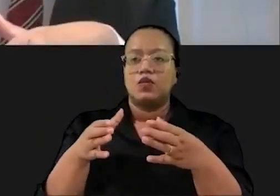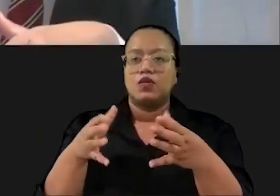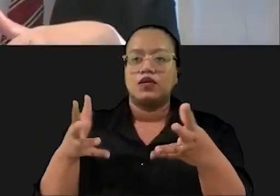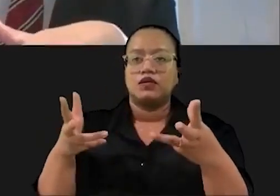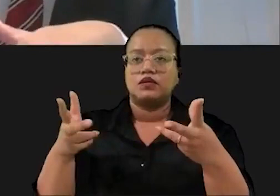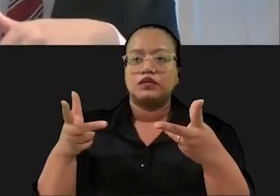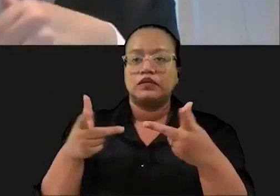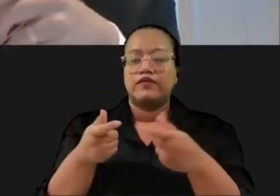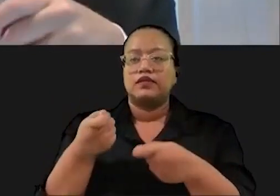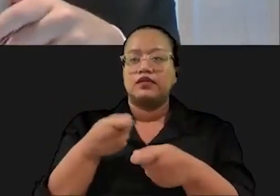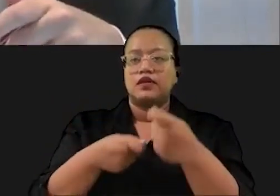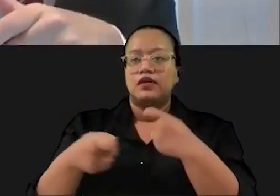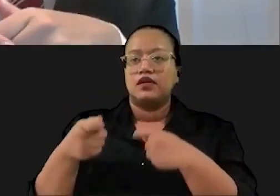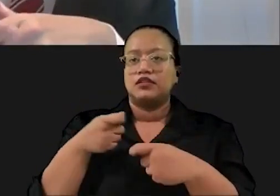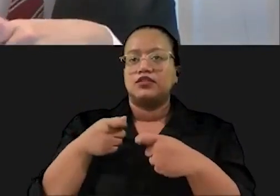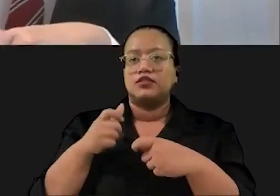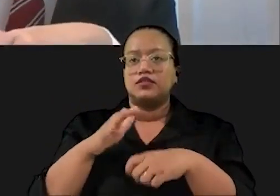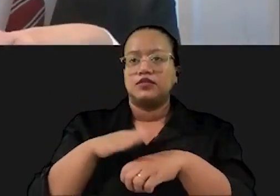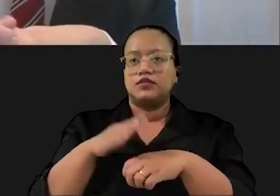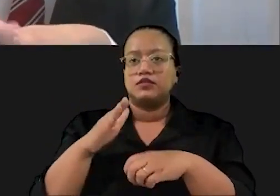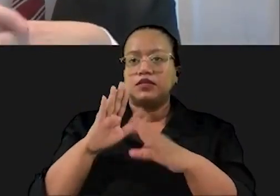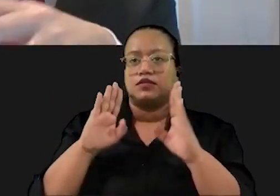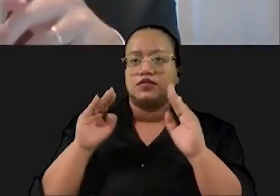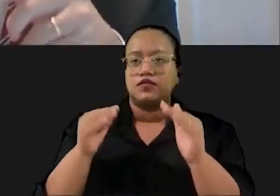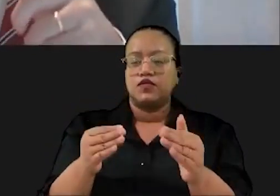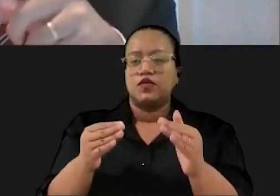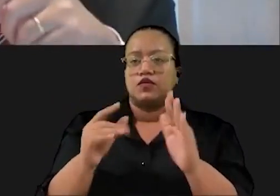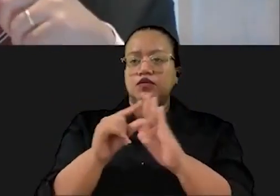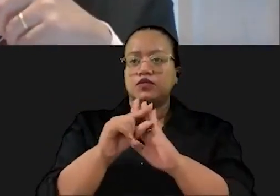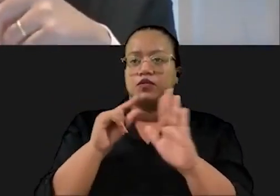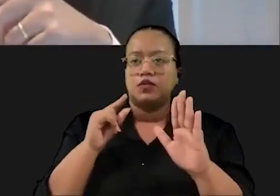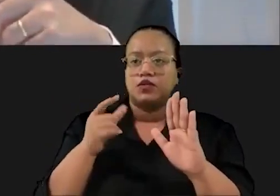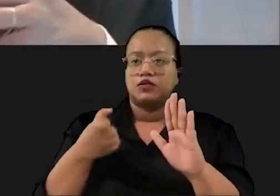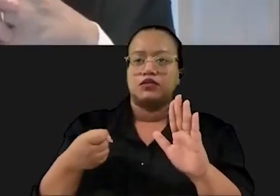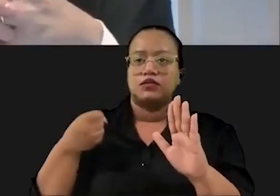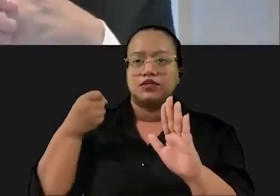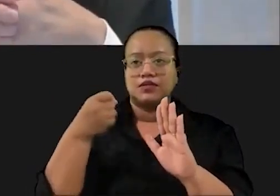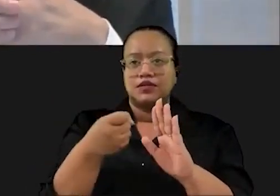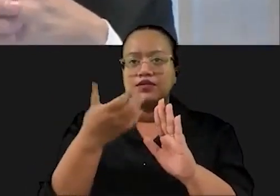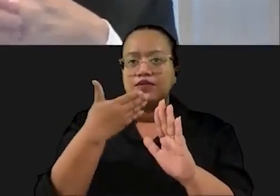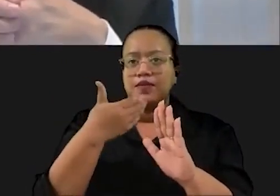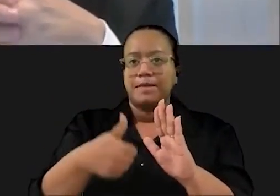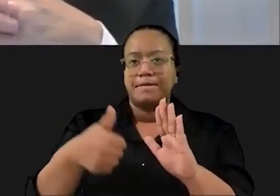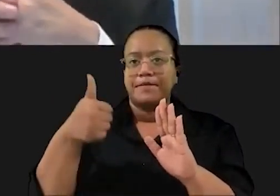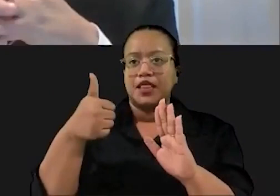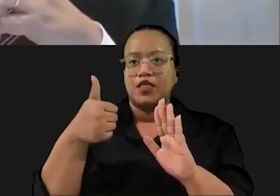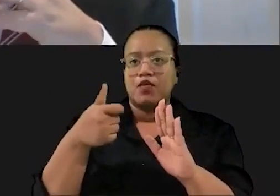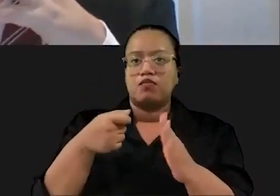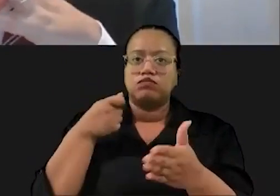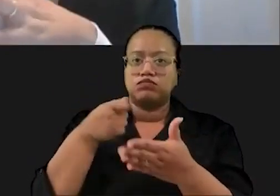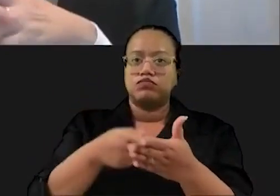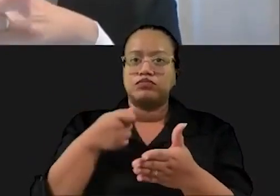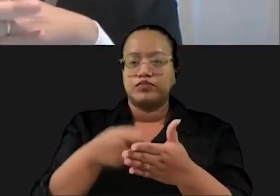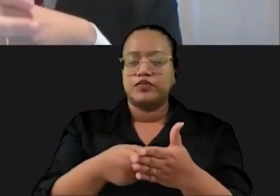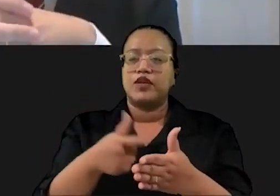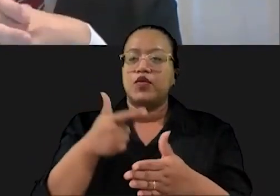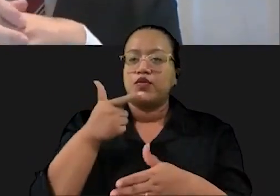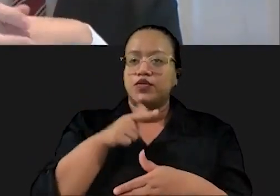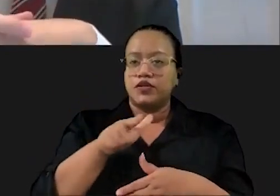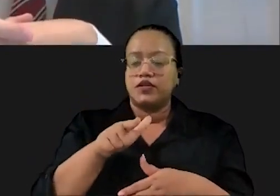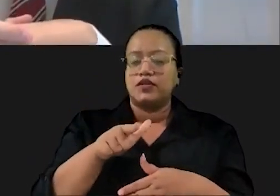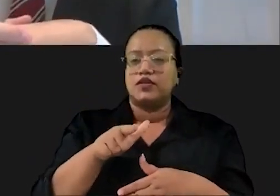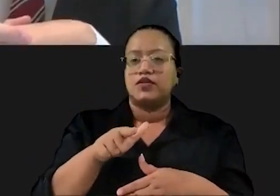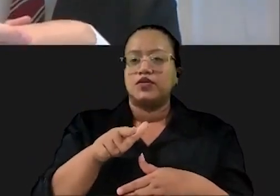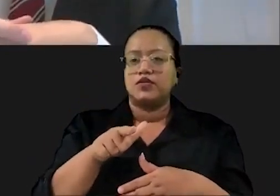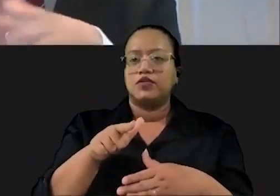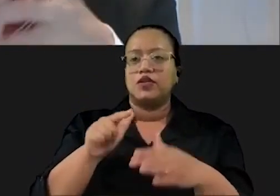uma forma melhor e mais efetiva, né, minimizando a sua ausência nas audiências. Para a